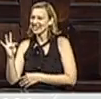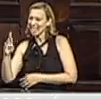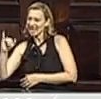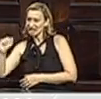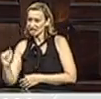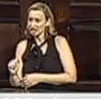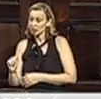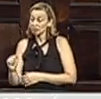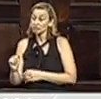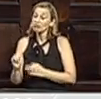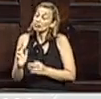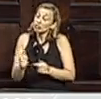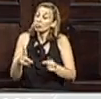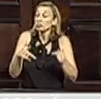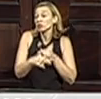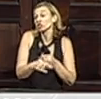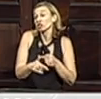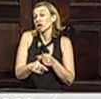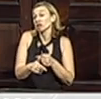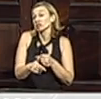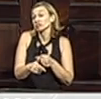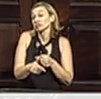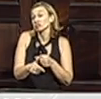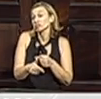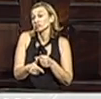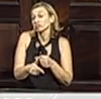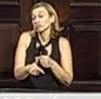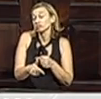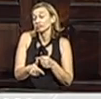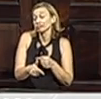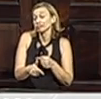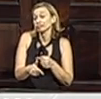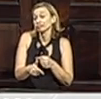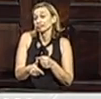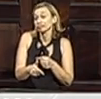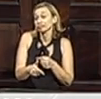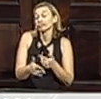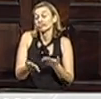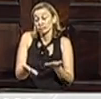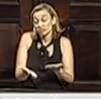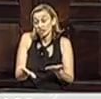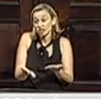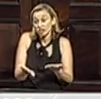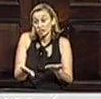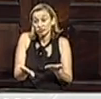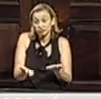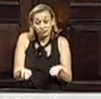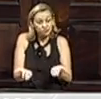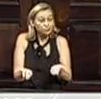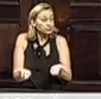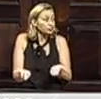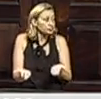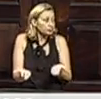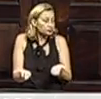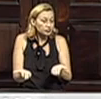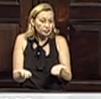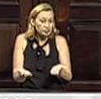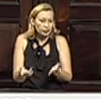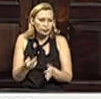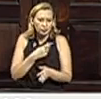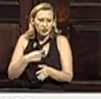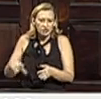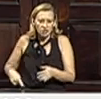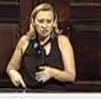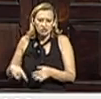está prejudicada, porque já foi votado. Então, isso é objetivo. Senhor presidente, digo mais. Por que